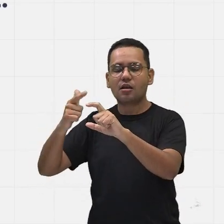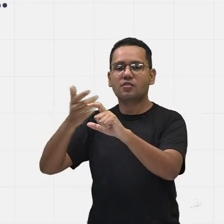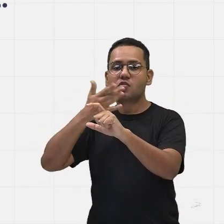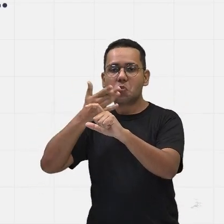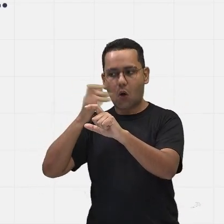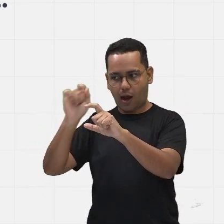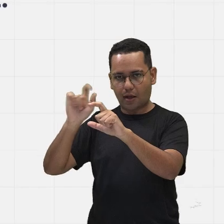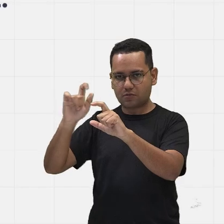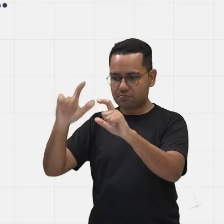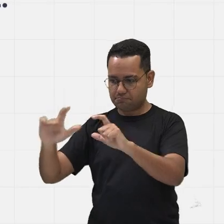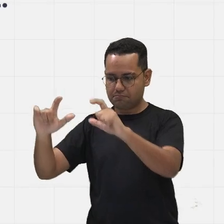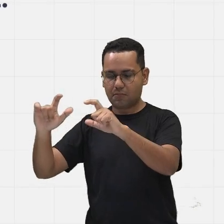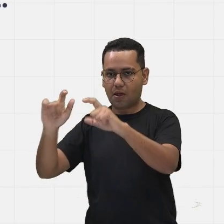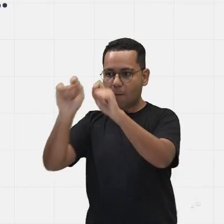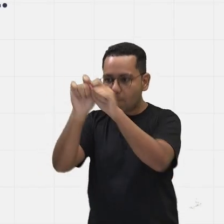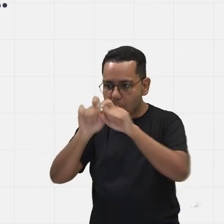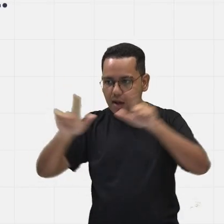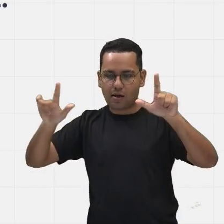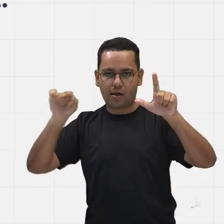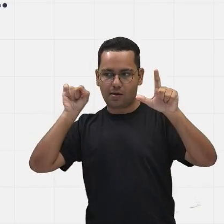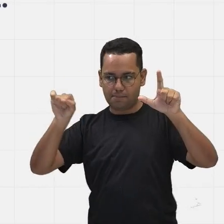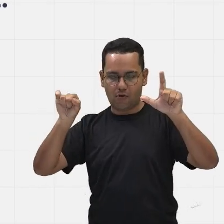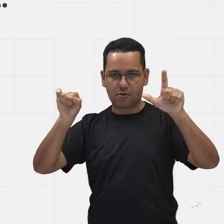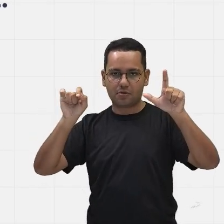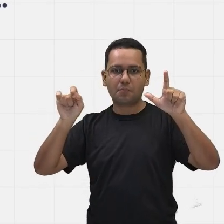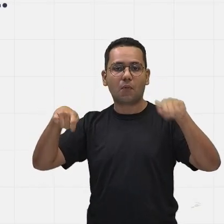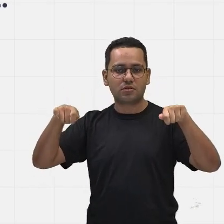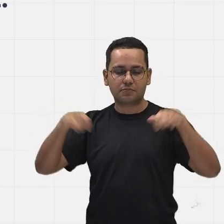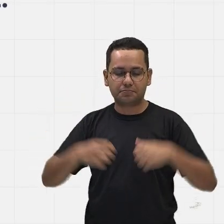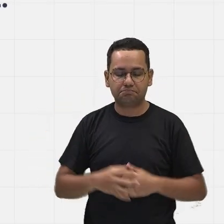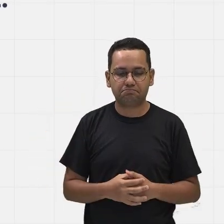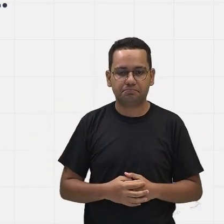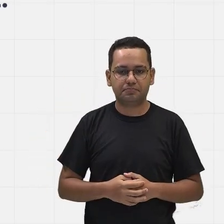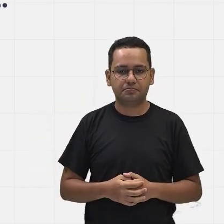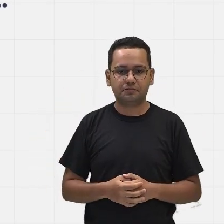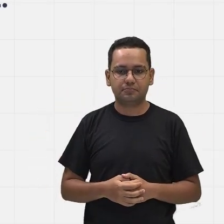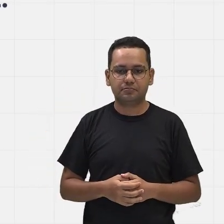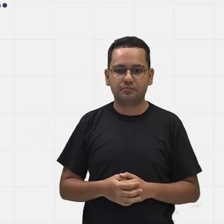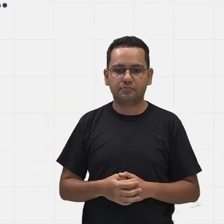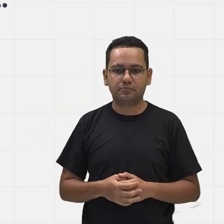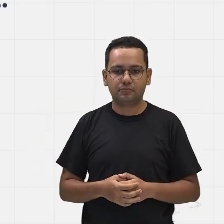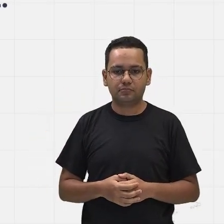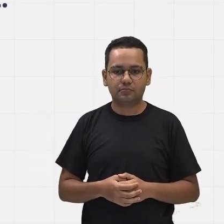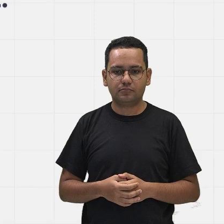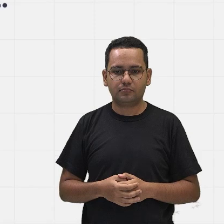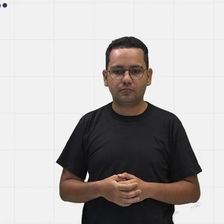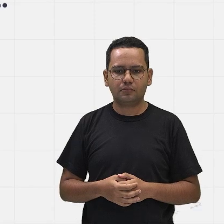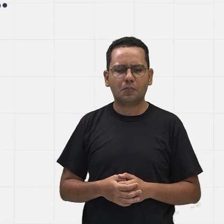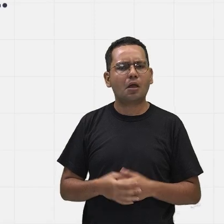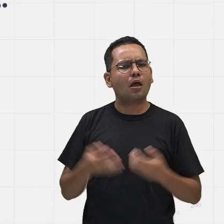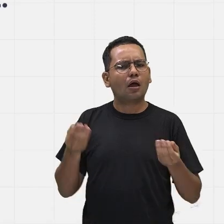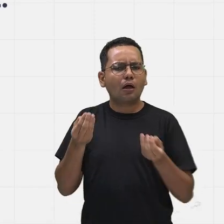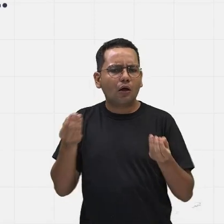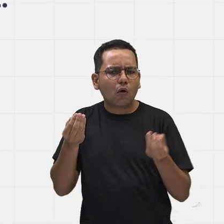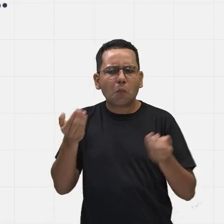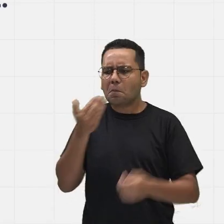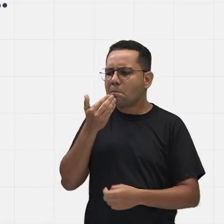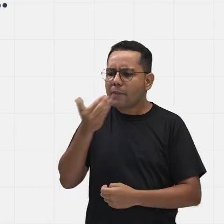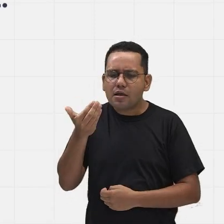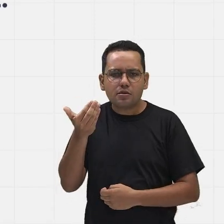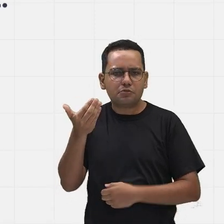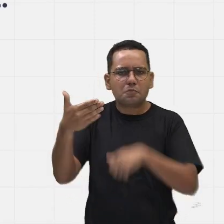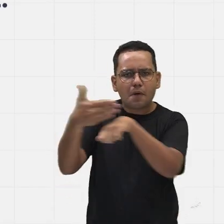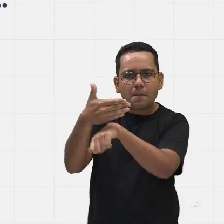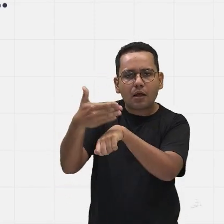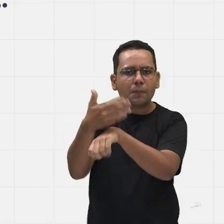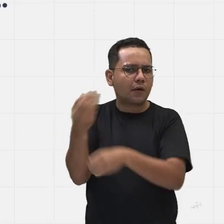direito da sua tela para ampliar a tela. Aí também, como é que faz para pedir a vez? Você vai